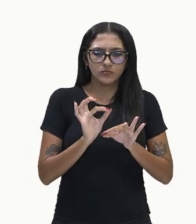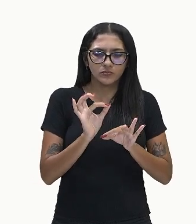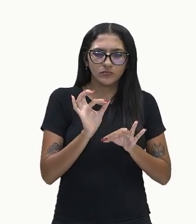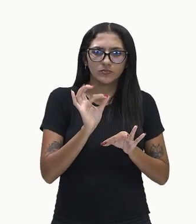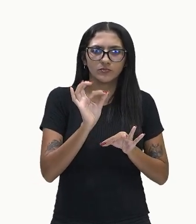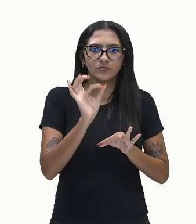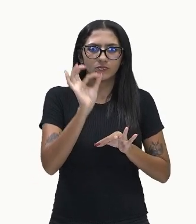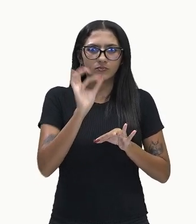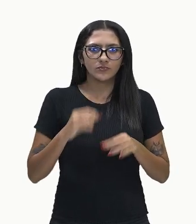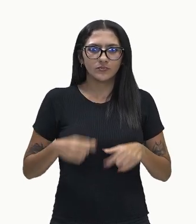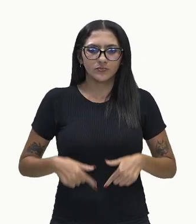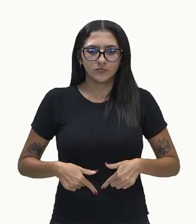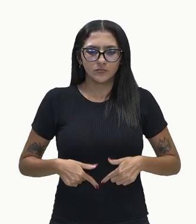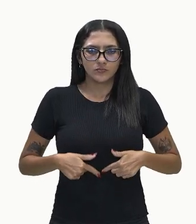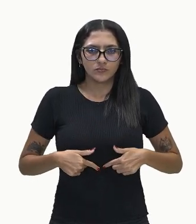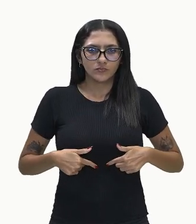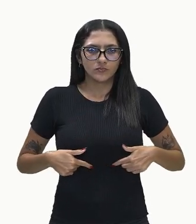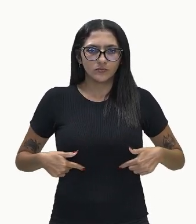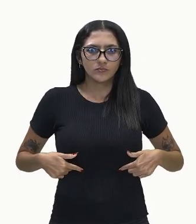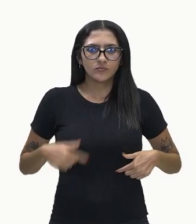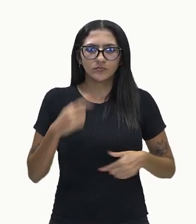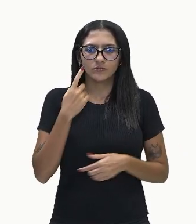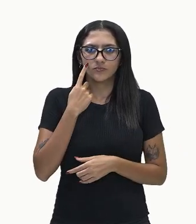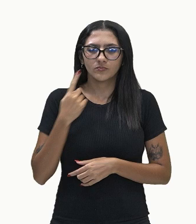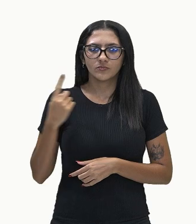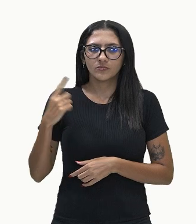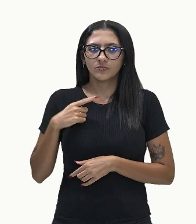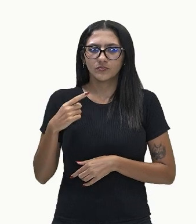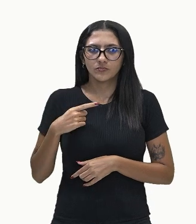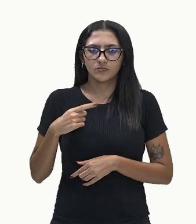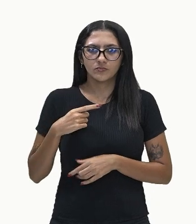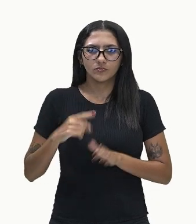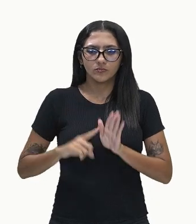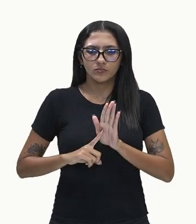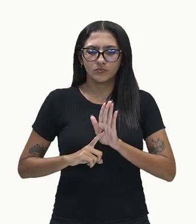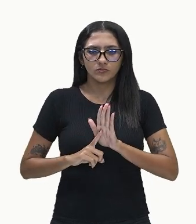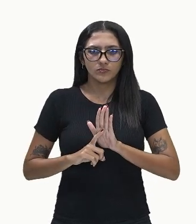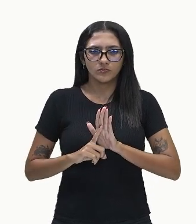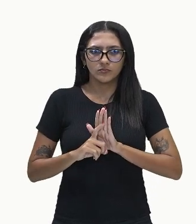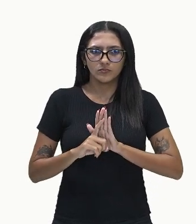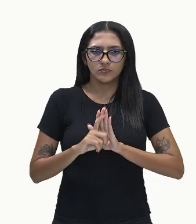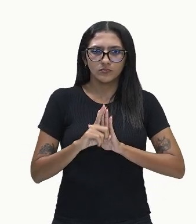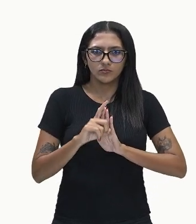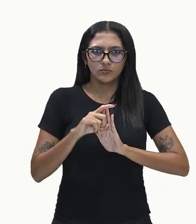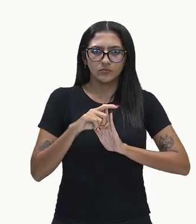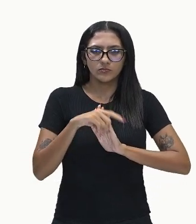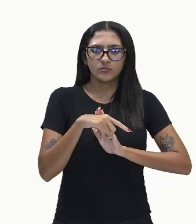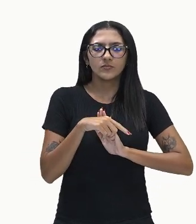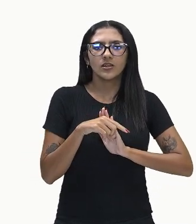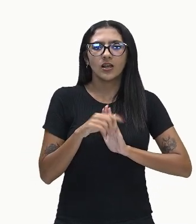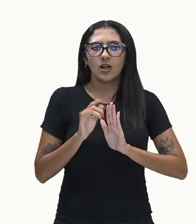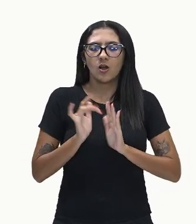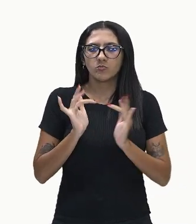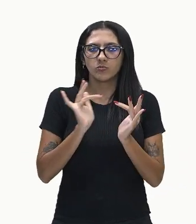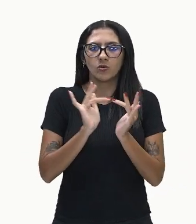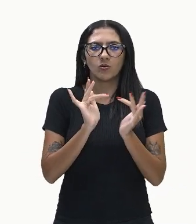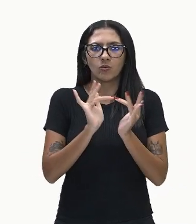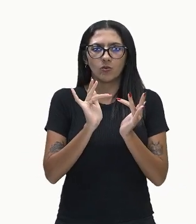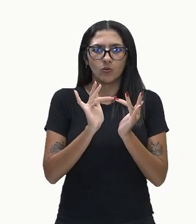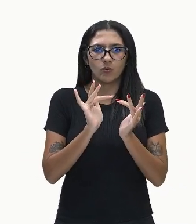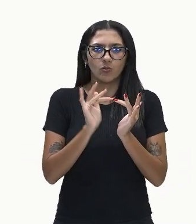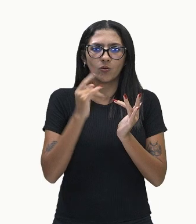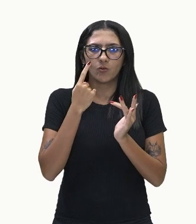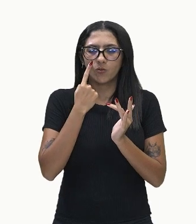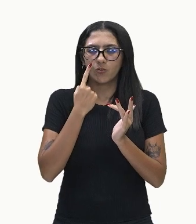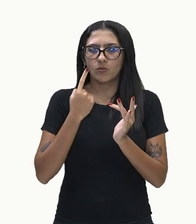migração, subindo a parede do útero, subindo a tuba uterina, até encontrar